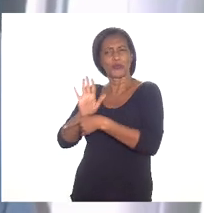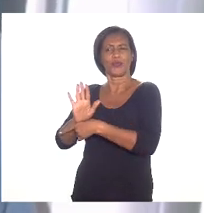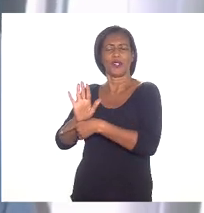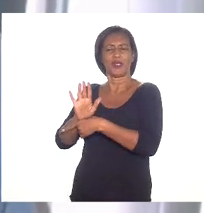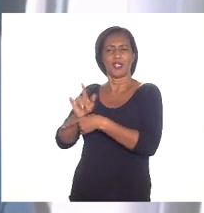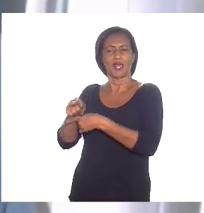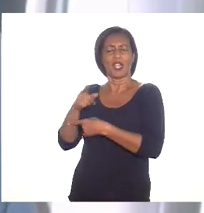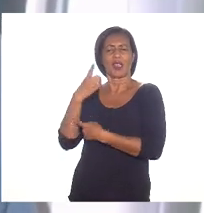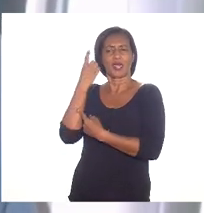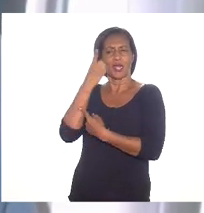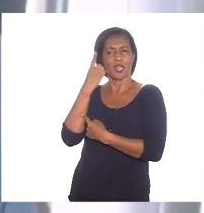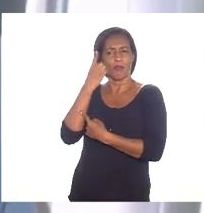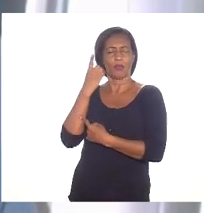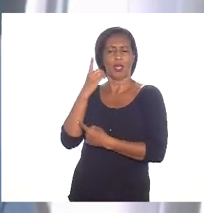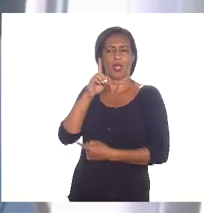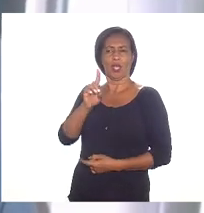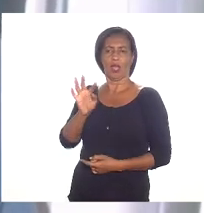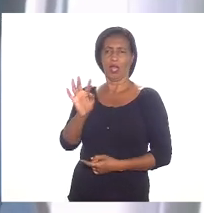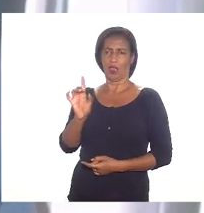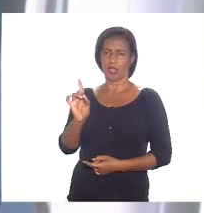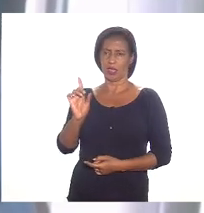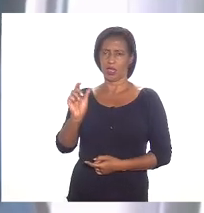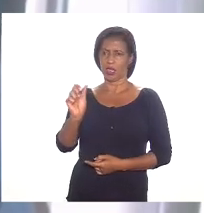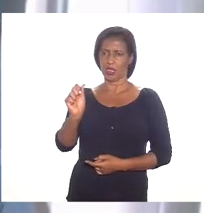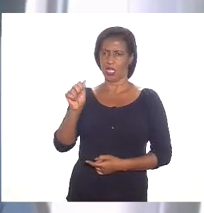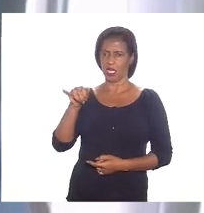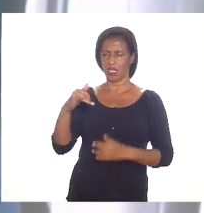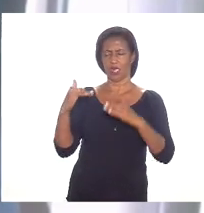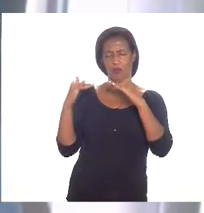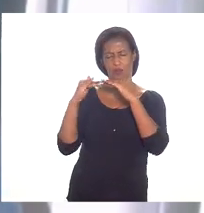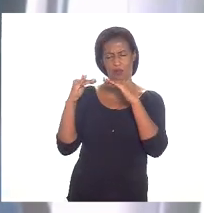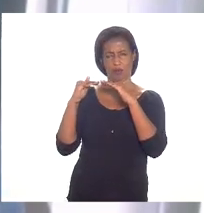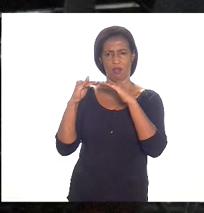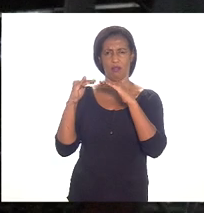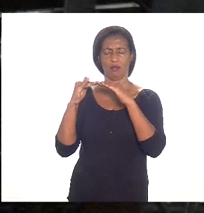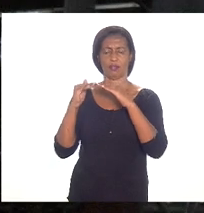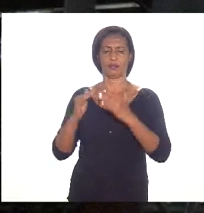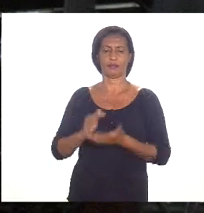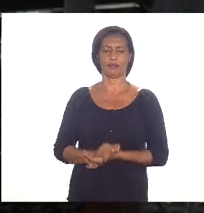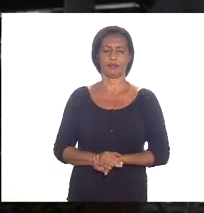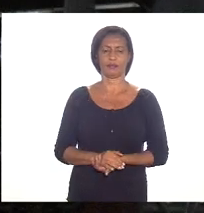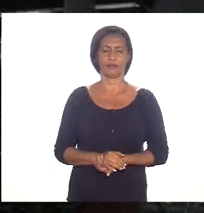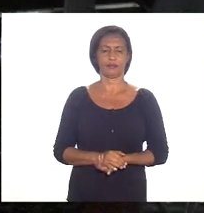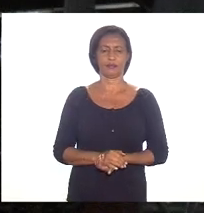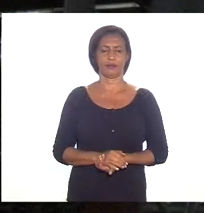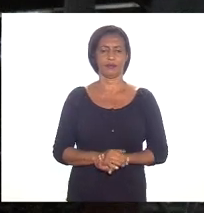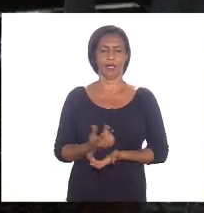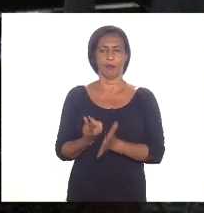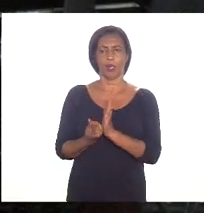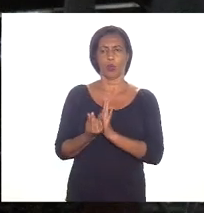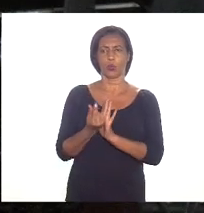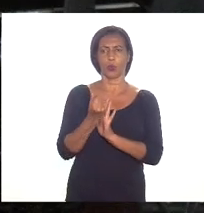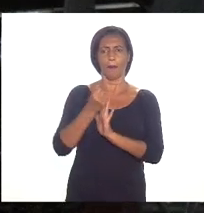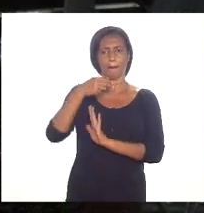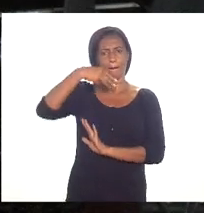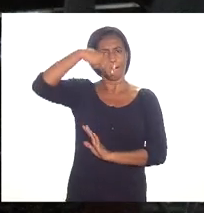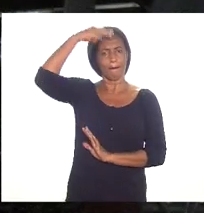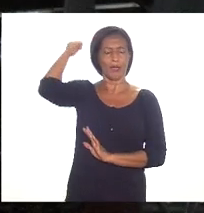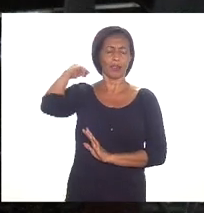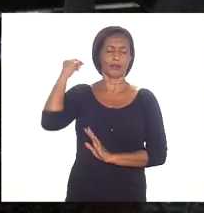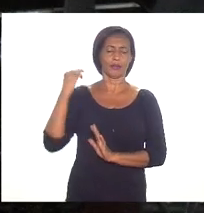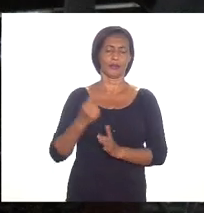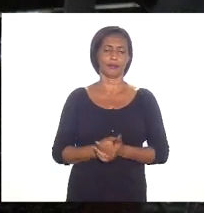Dani Monteiro, importante projeto, meritório, o parecer é favorável. Para emitir parecer pela Comissão de Orçamento, deputado Márcio Pacheco.